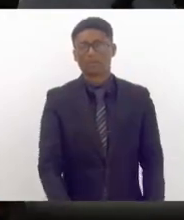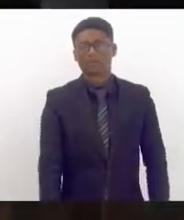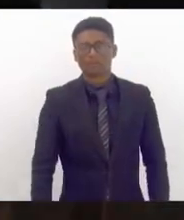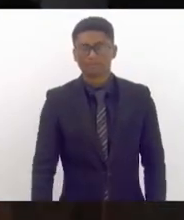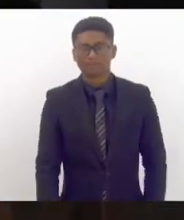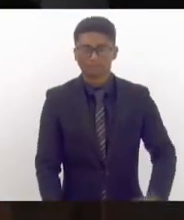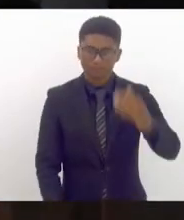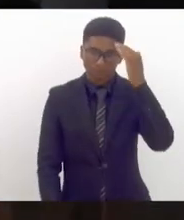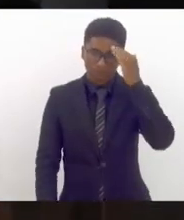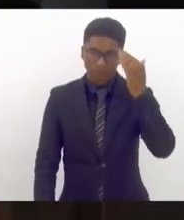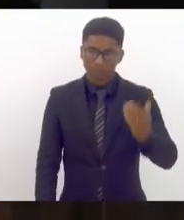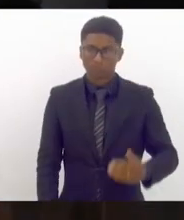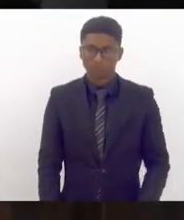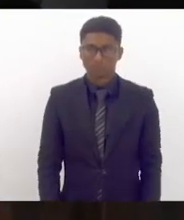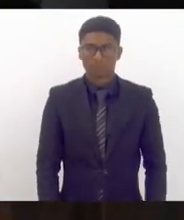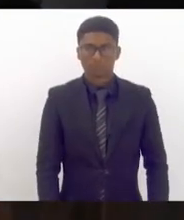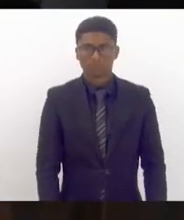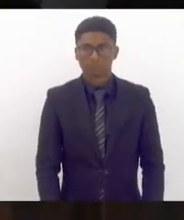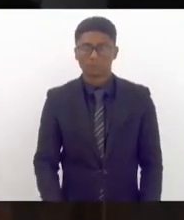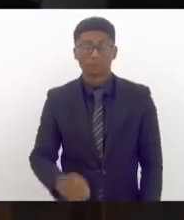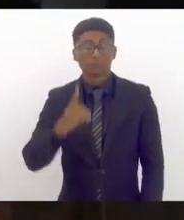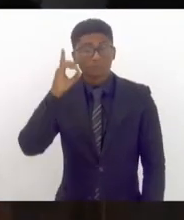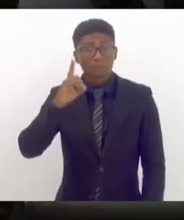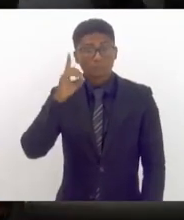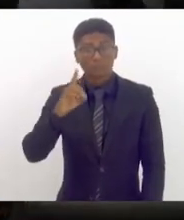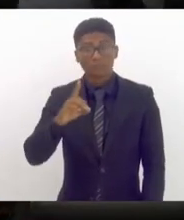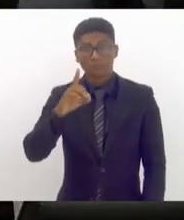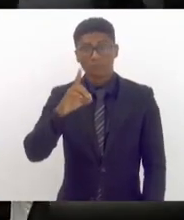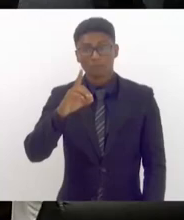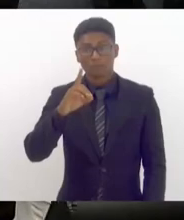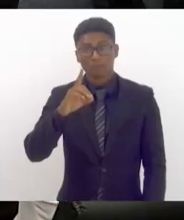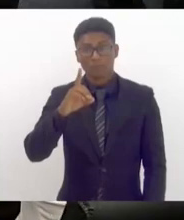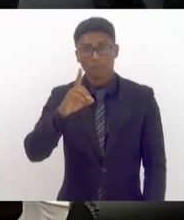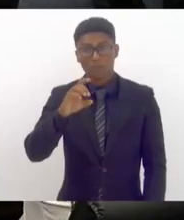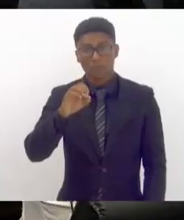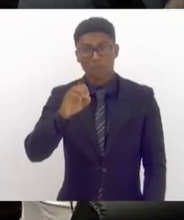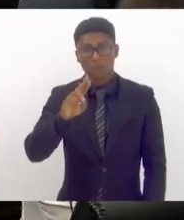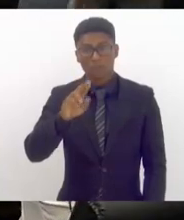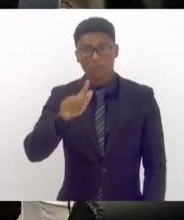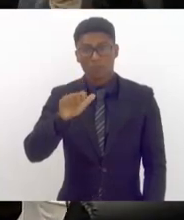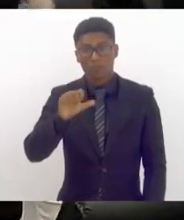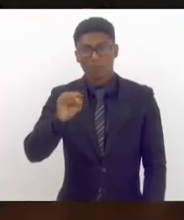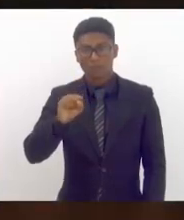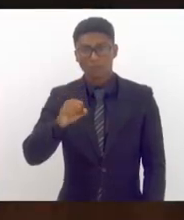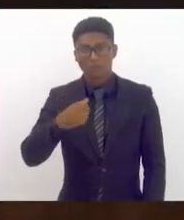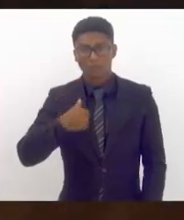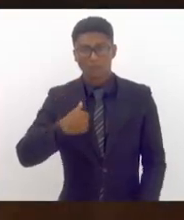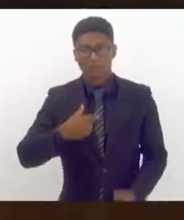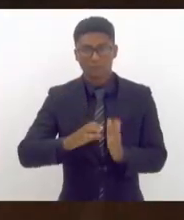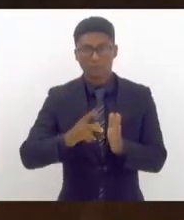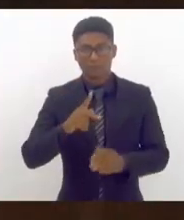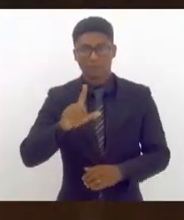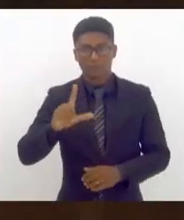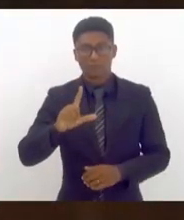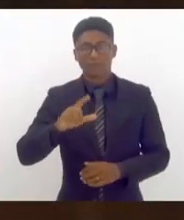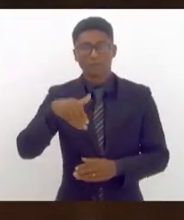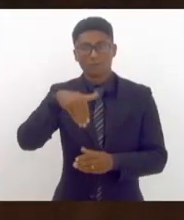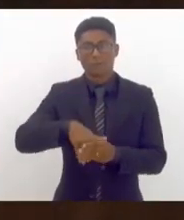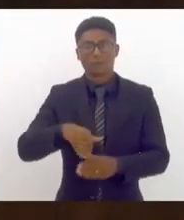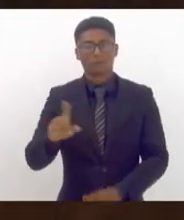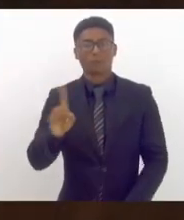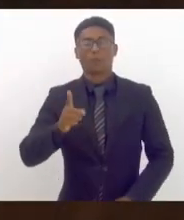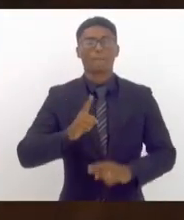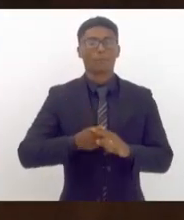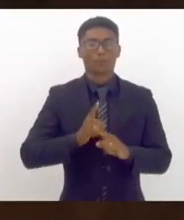Obrigado, deputada Élica Takimoto. Deputado Douglas Ruas. Boa tarde, presidente. Como líder do PL, encaminho o voto não, por